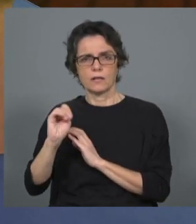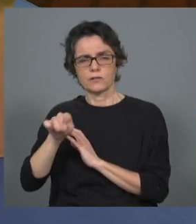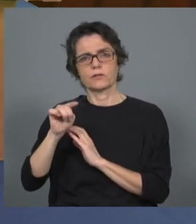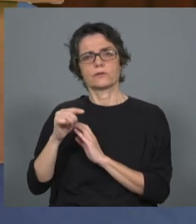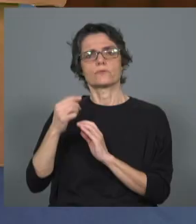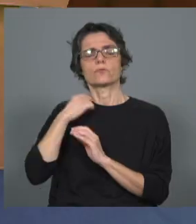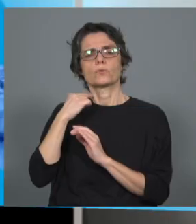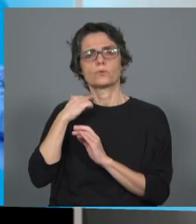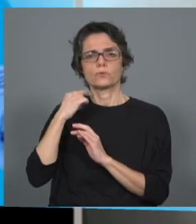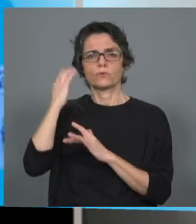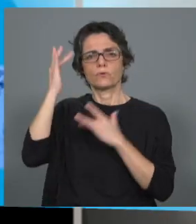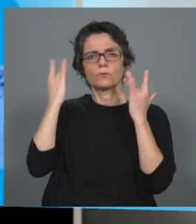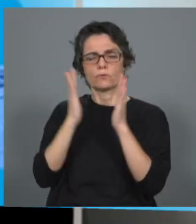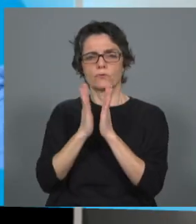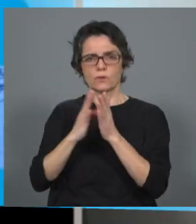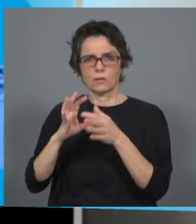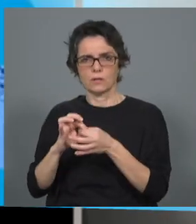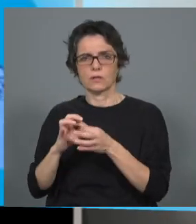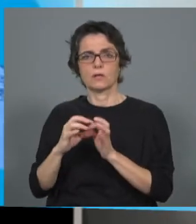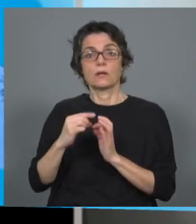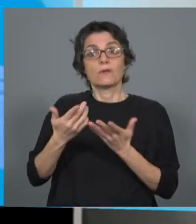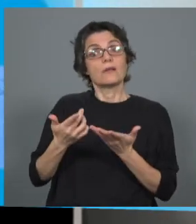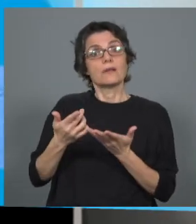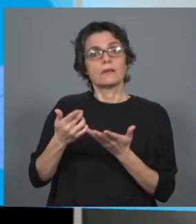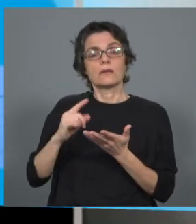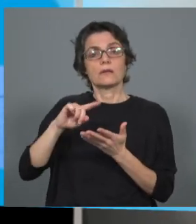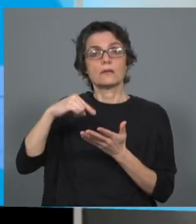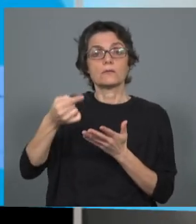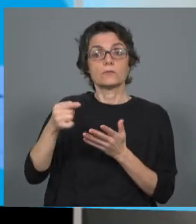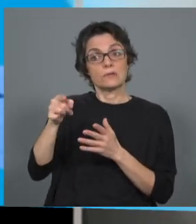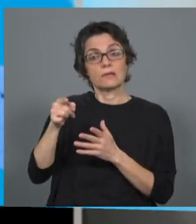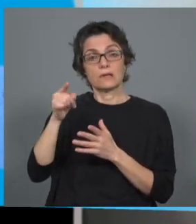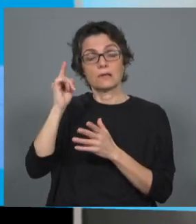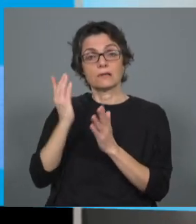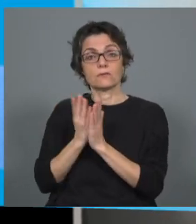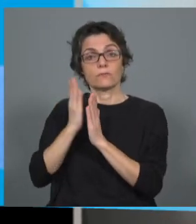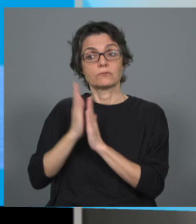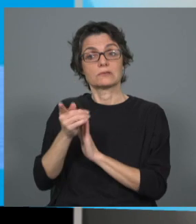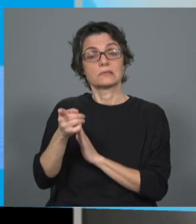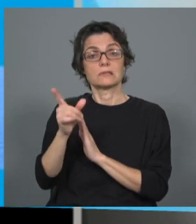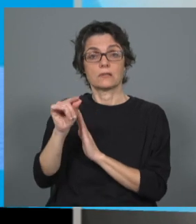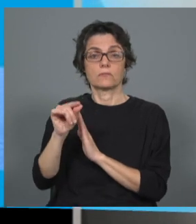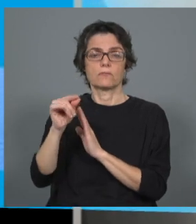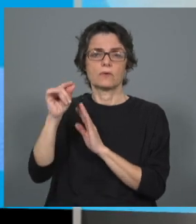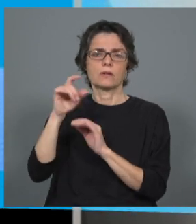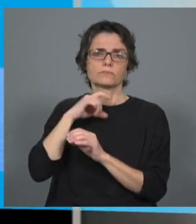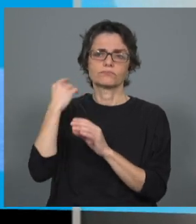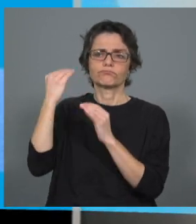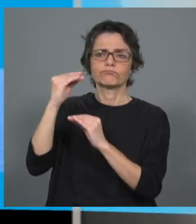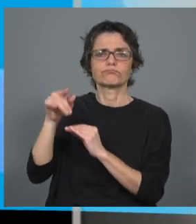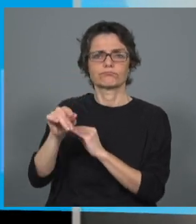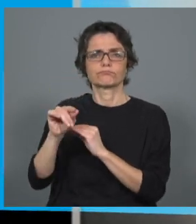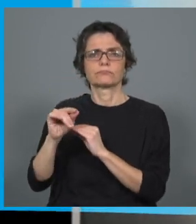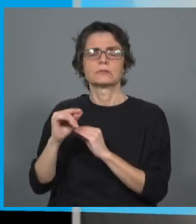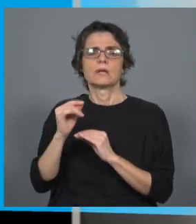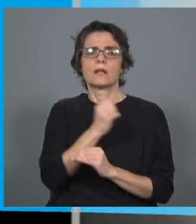Teologia, ao mestrado integrado de Teologia, no seminário dos Olivais, a questão pastoral, na paróquia de Nossa Senhora do